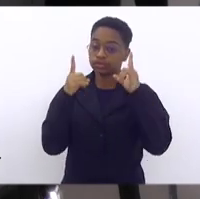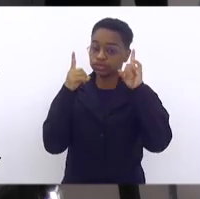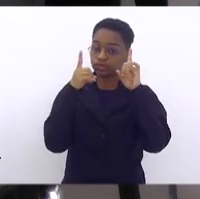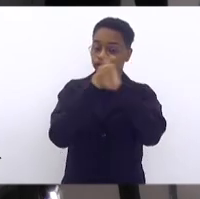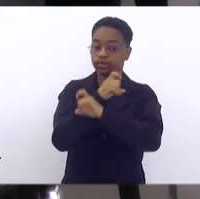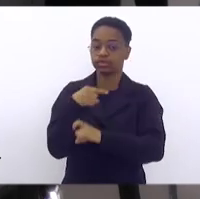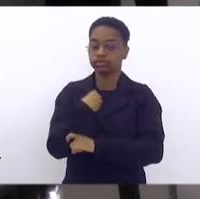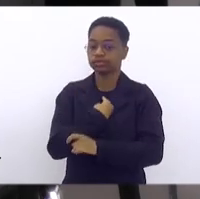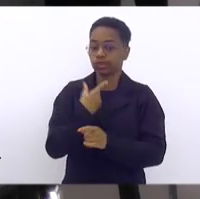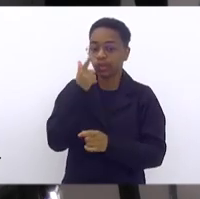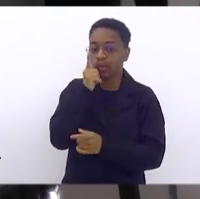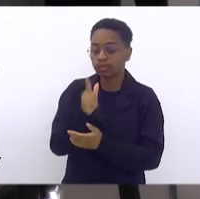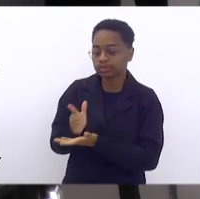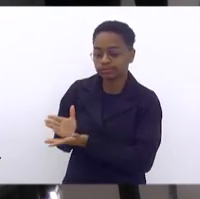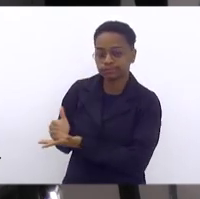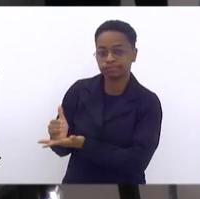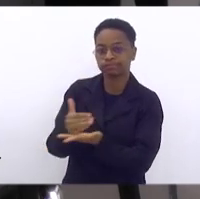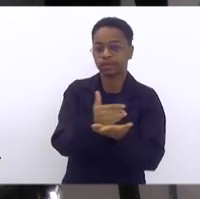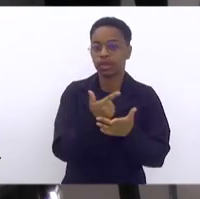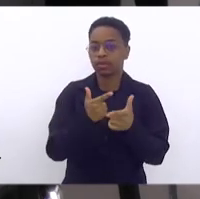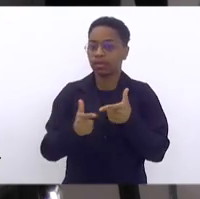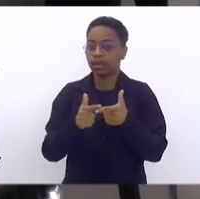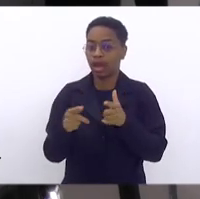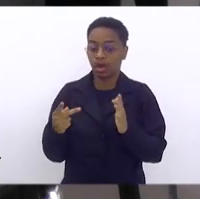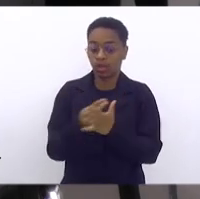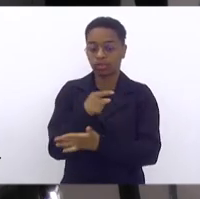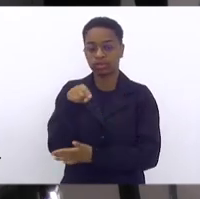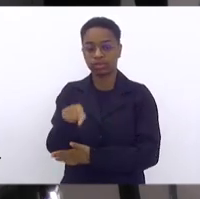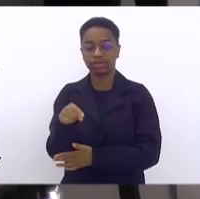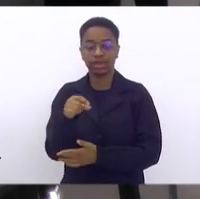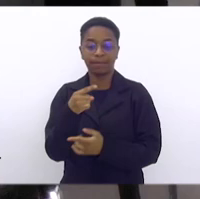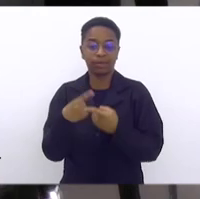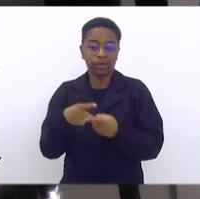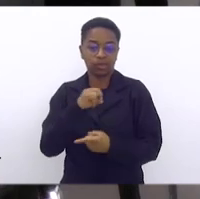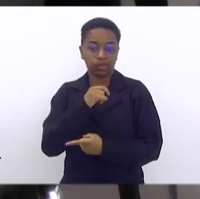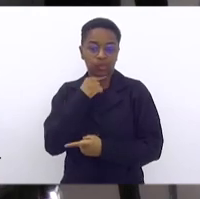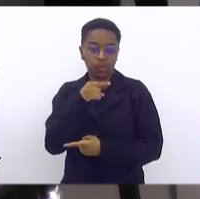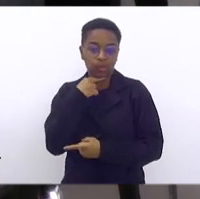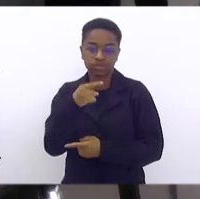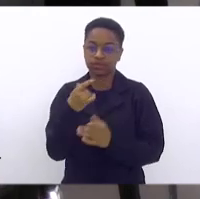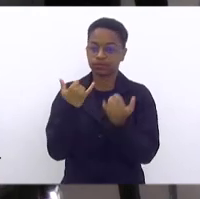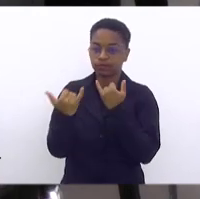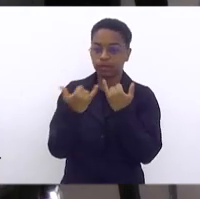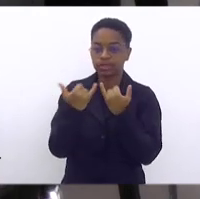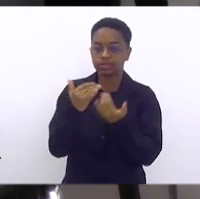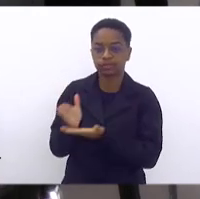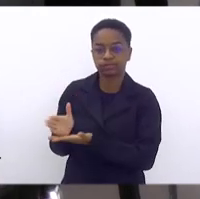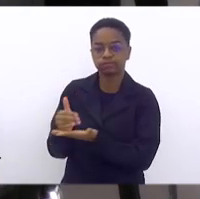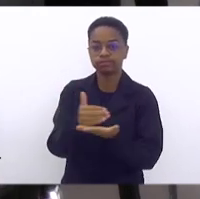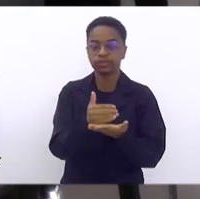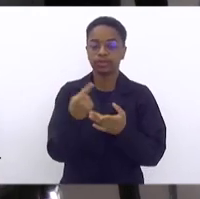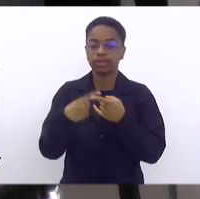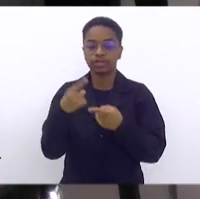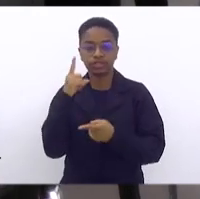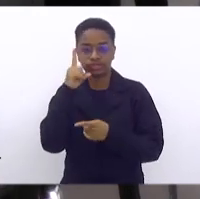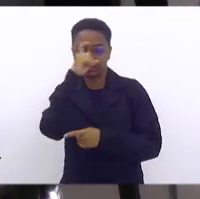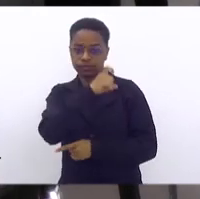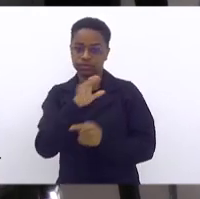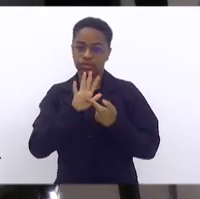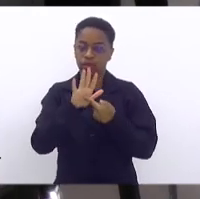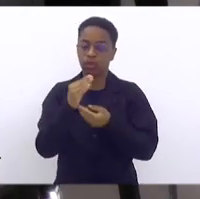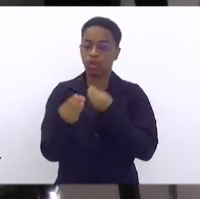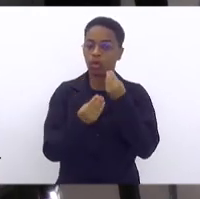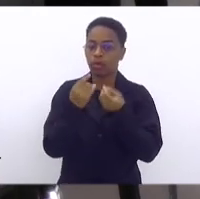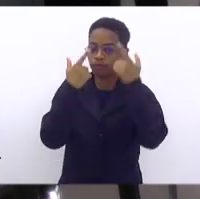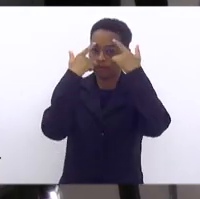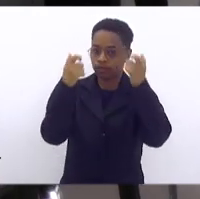gente mensurar um problema que acontece ali se a gente não tem acesso mais aos dados, né? Fica muito difícil de indicar como essa violência